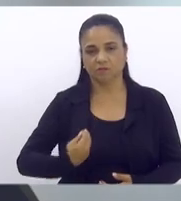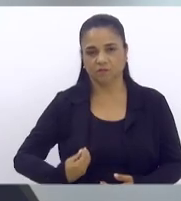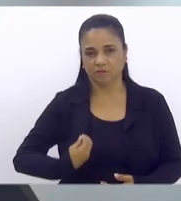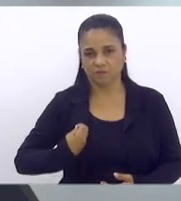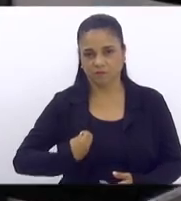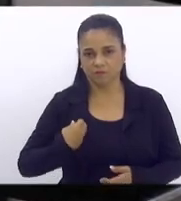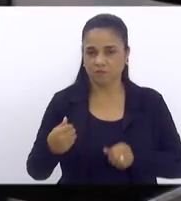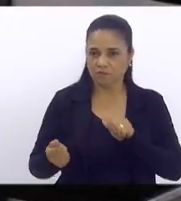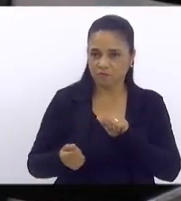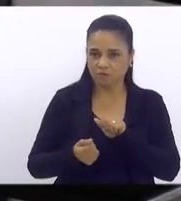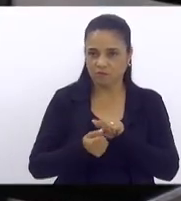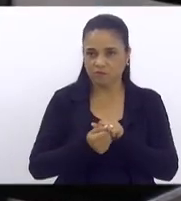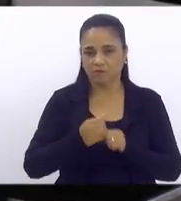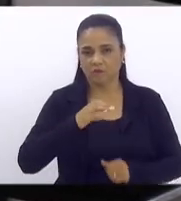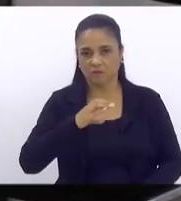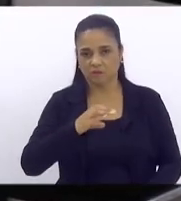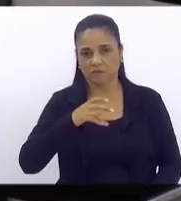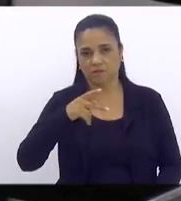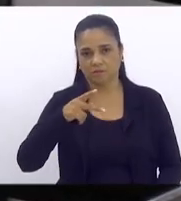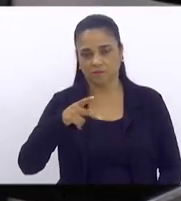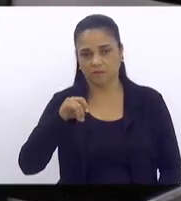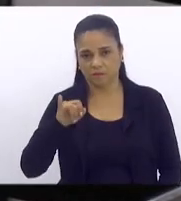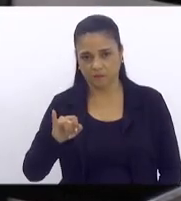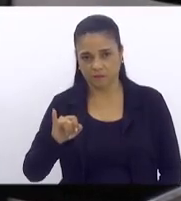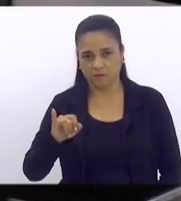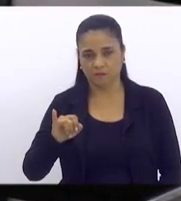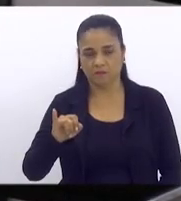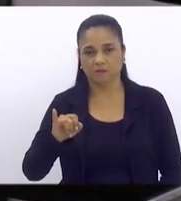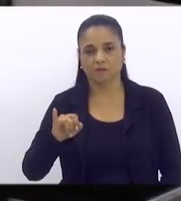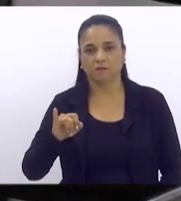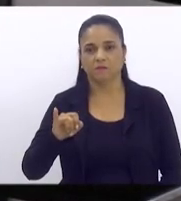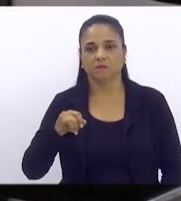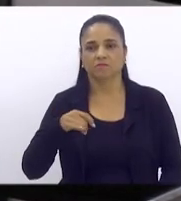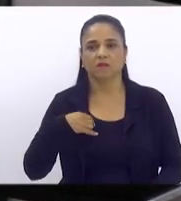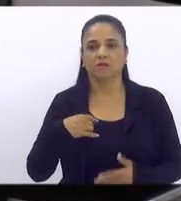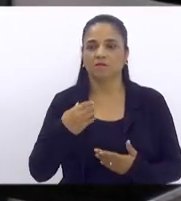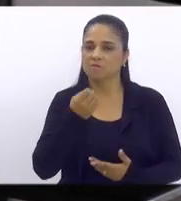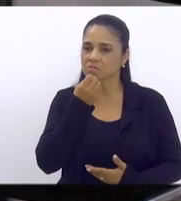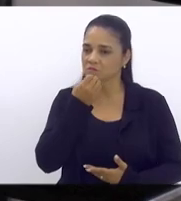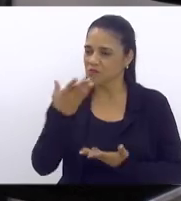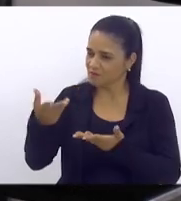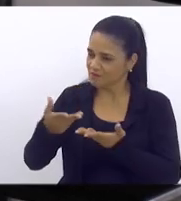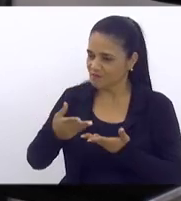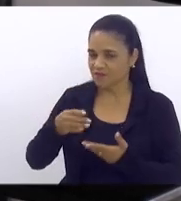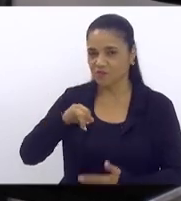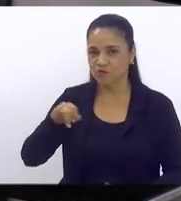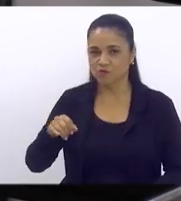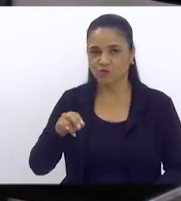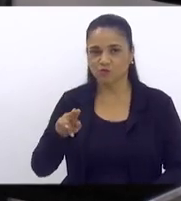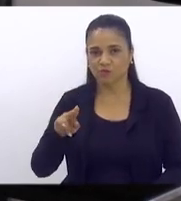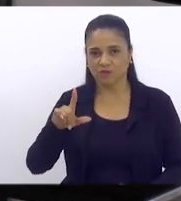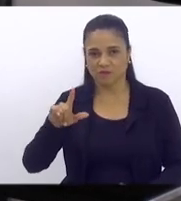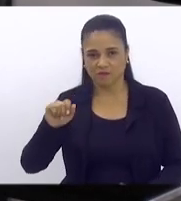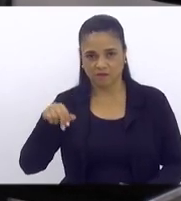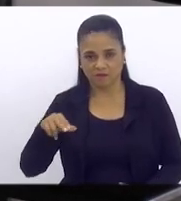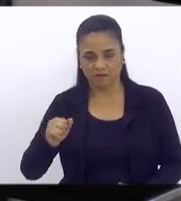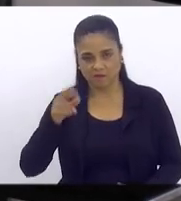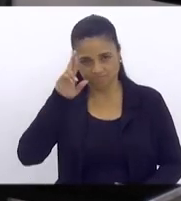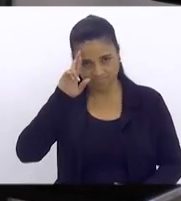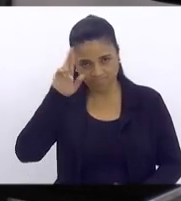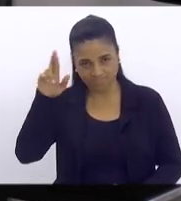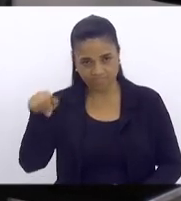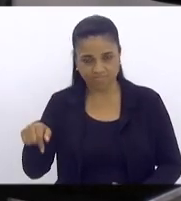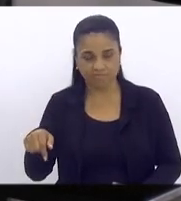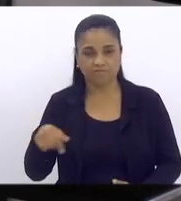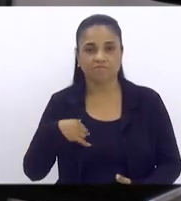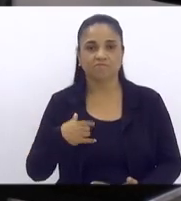junto conosco da CPMI. Dar boas-vindas à senhora Juliana Sanches e me desculpar porque